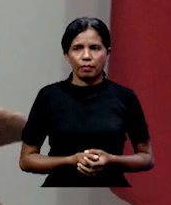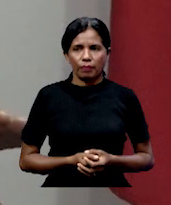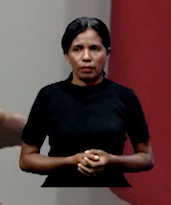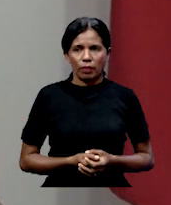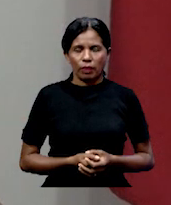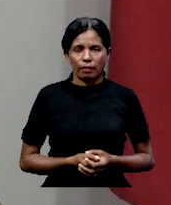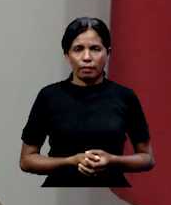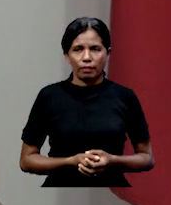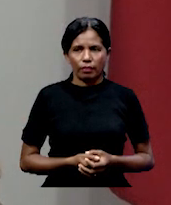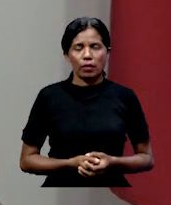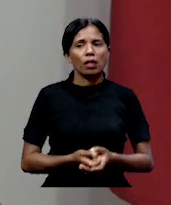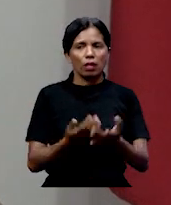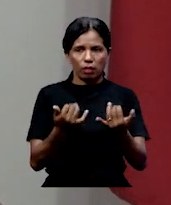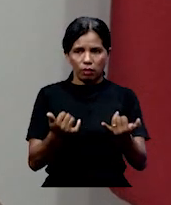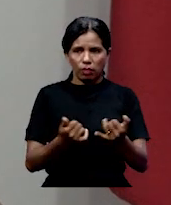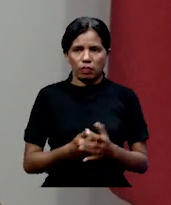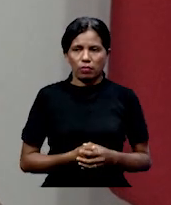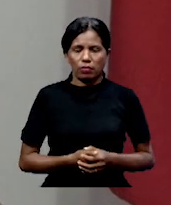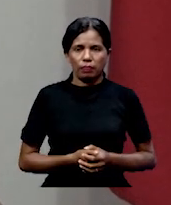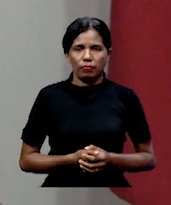Tanto, né, agora, a tu